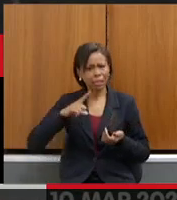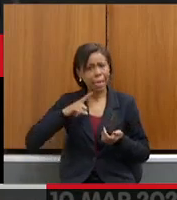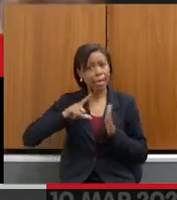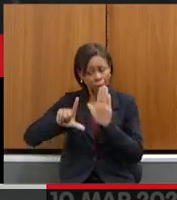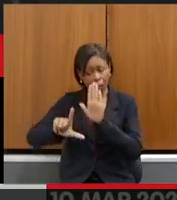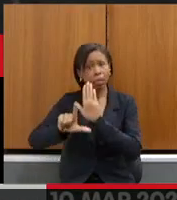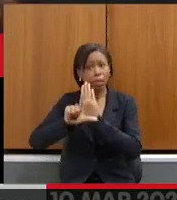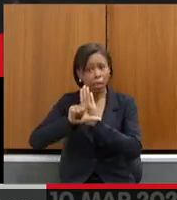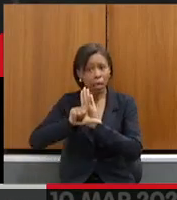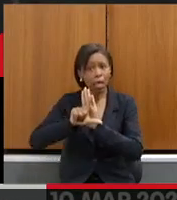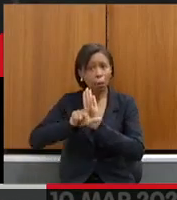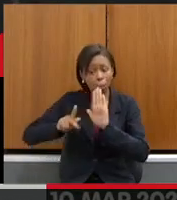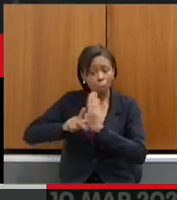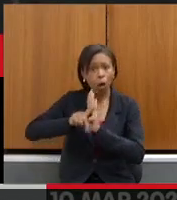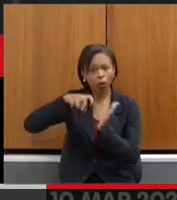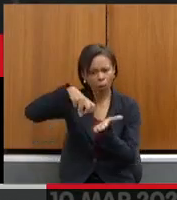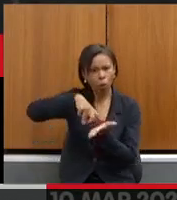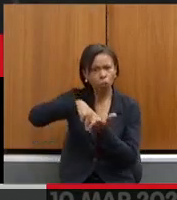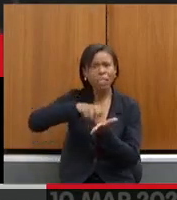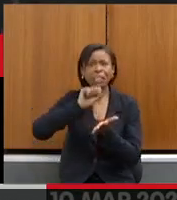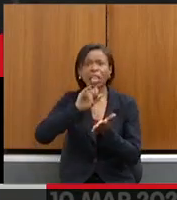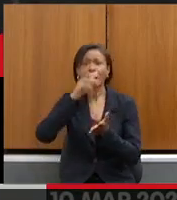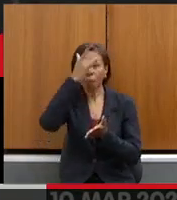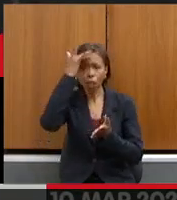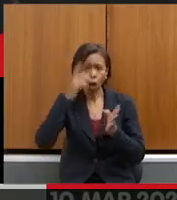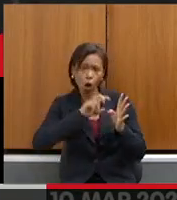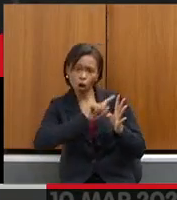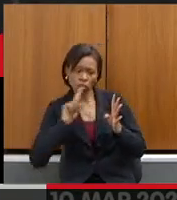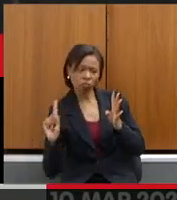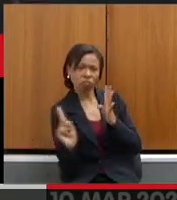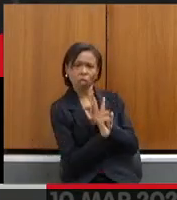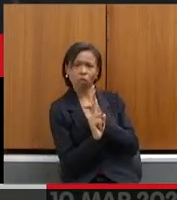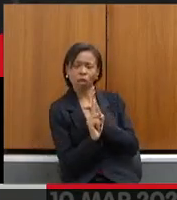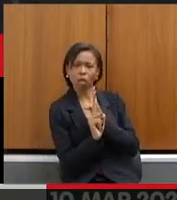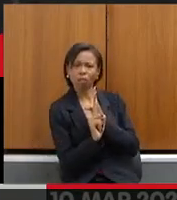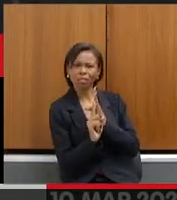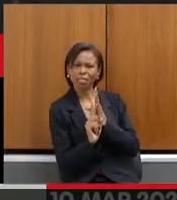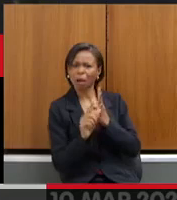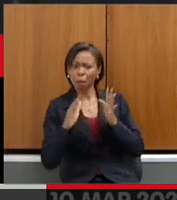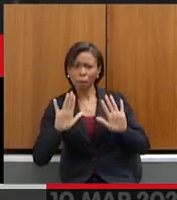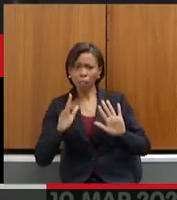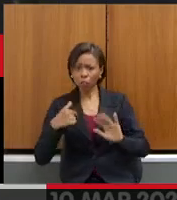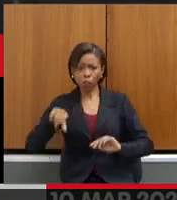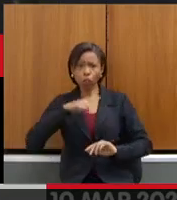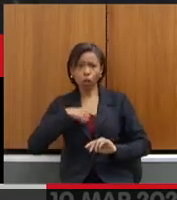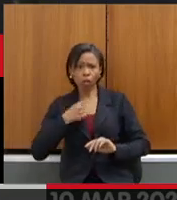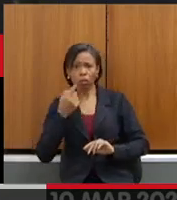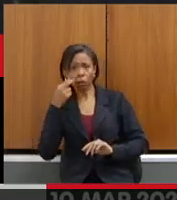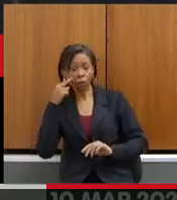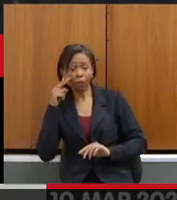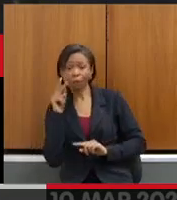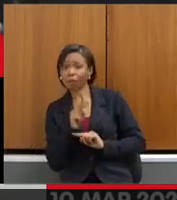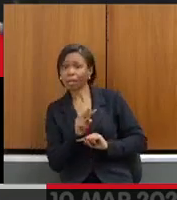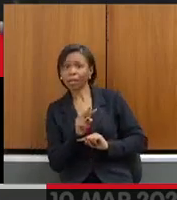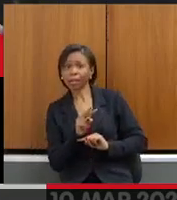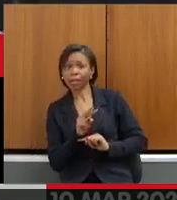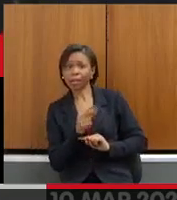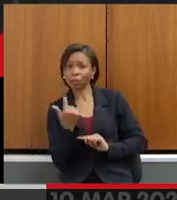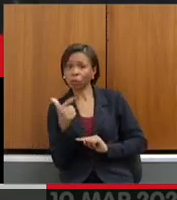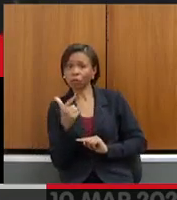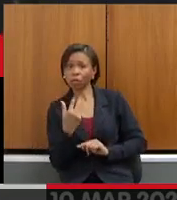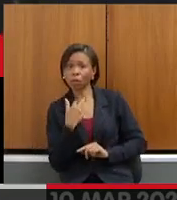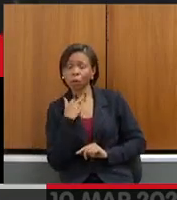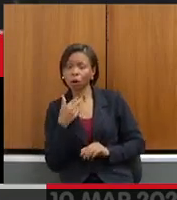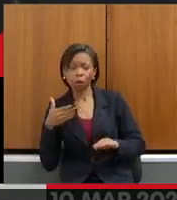leis para punir quem Fura Fila e nós não temos acesso para ver quem foi vacinado para ver se aquela pessoa tá corresponde aos